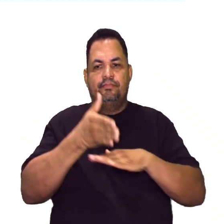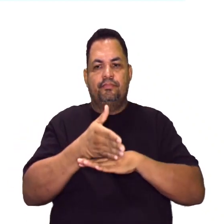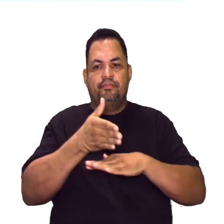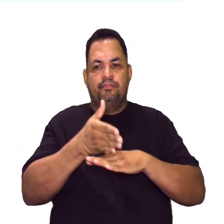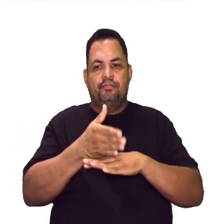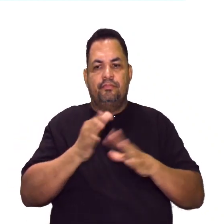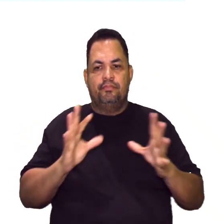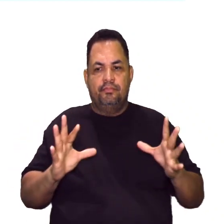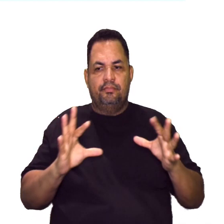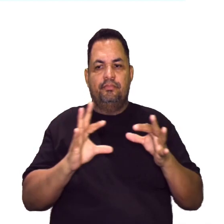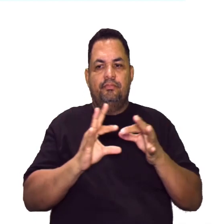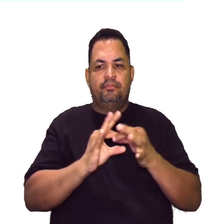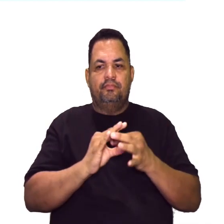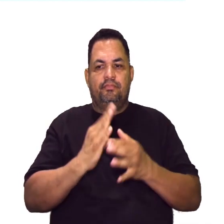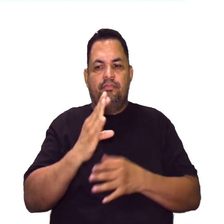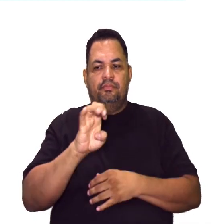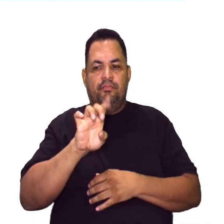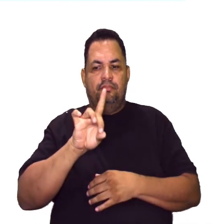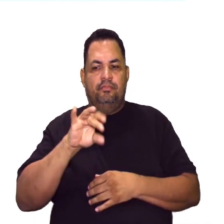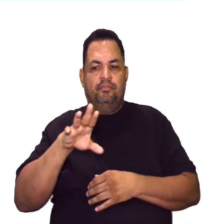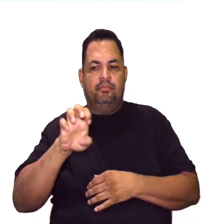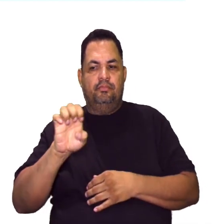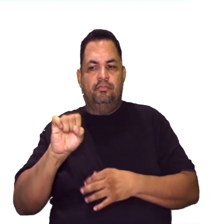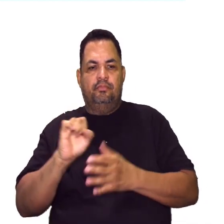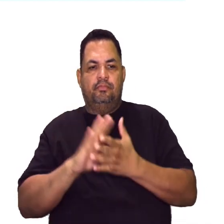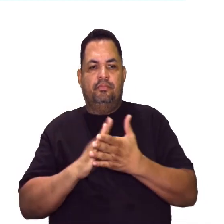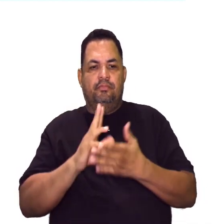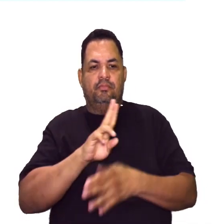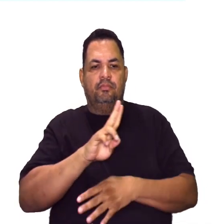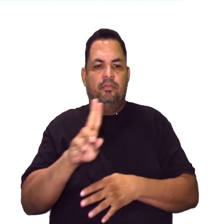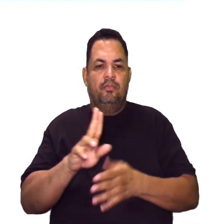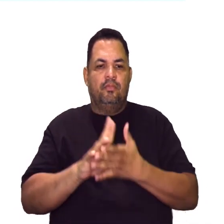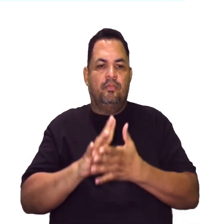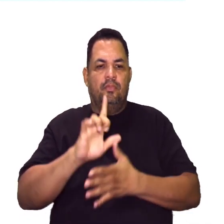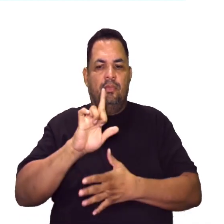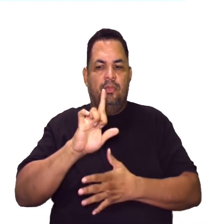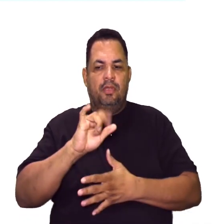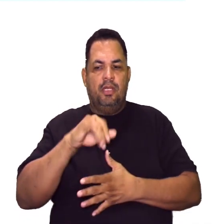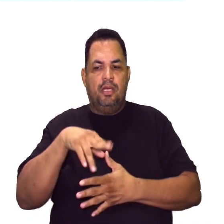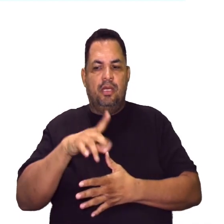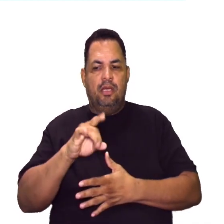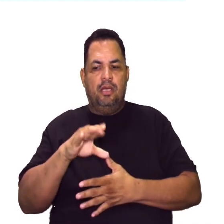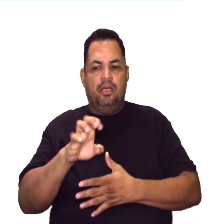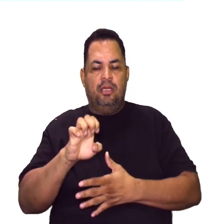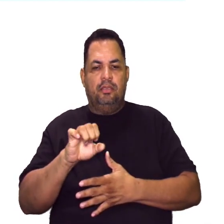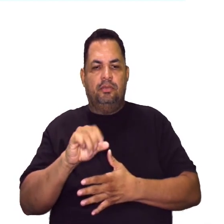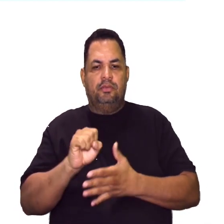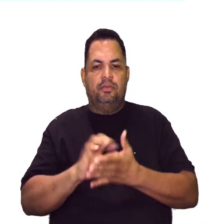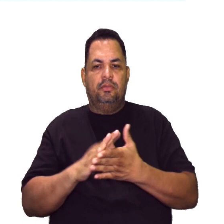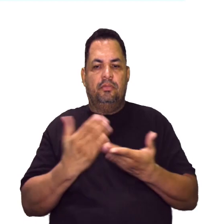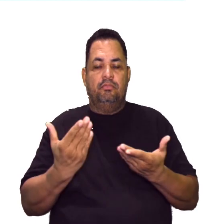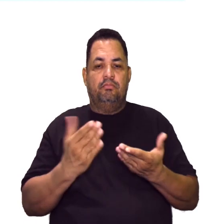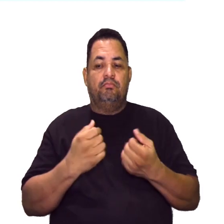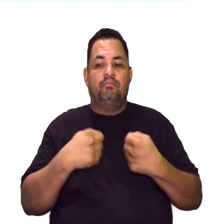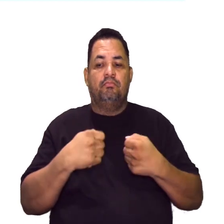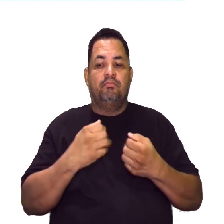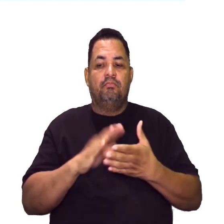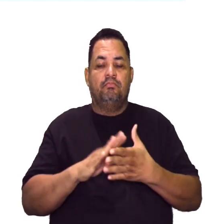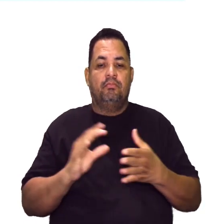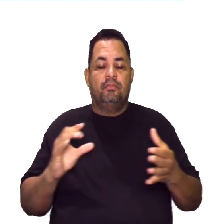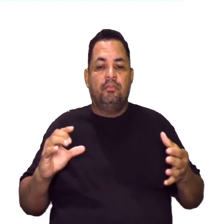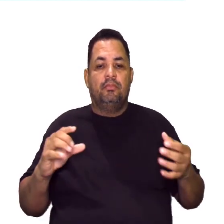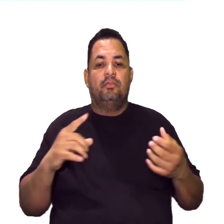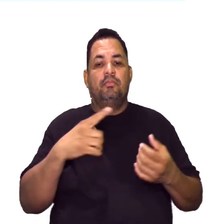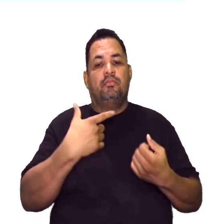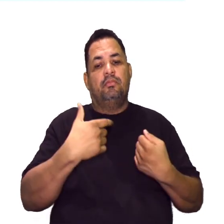eles participam da ligação covalente, que são denominados ligantes. Lógico, eles precisam se ligar com outros para garantir